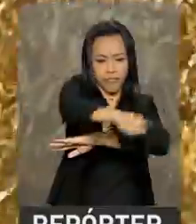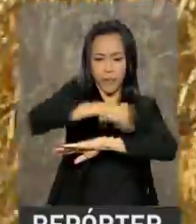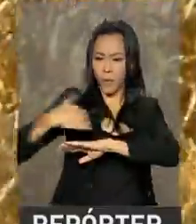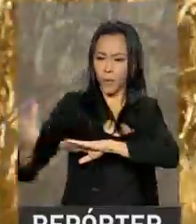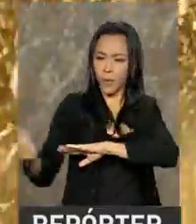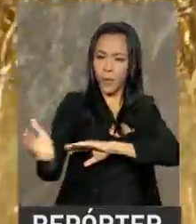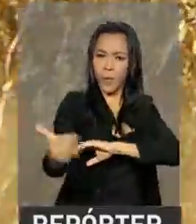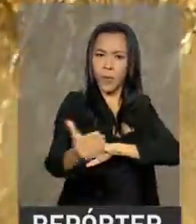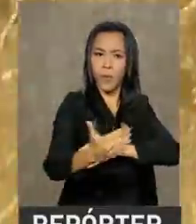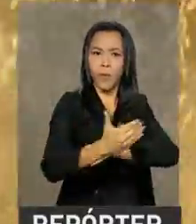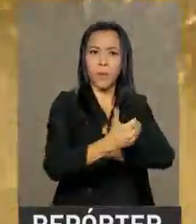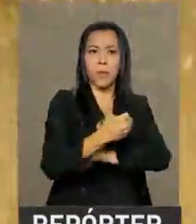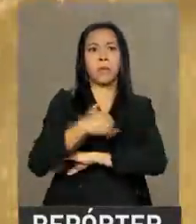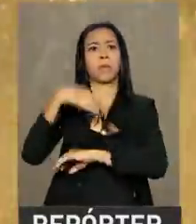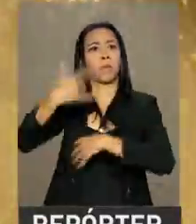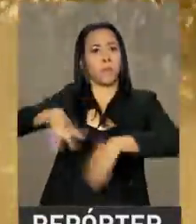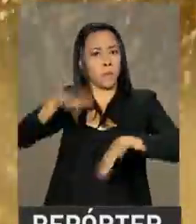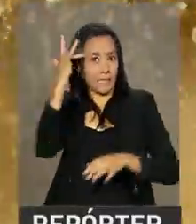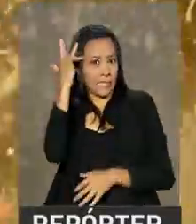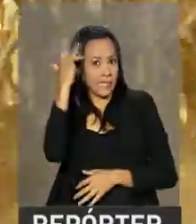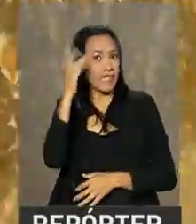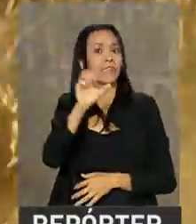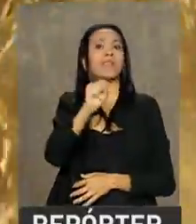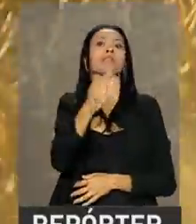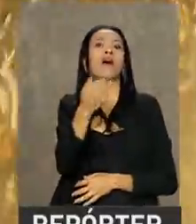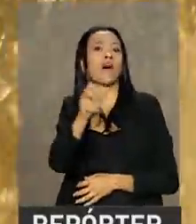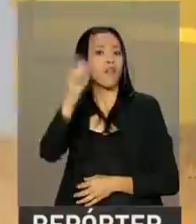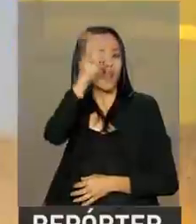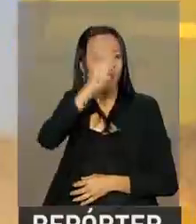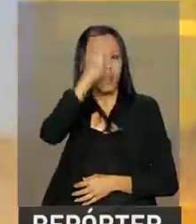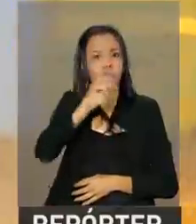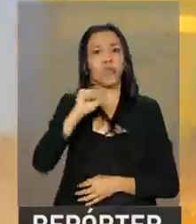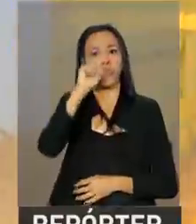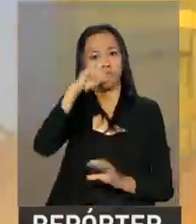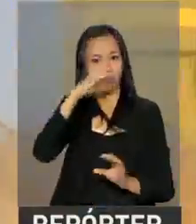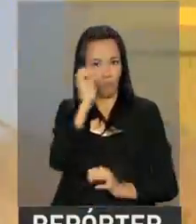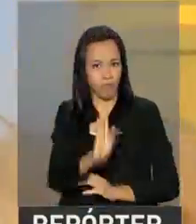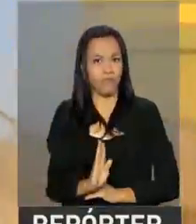deve ser a maior safra da história do país